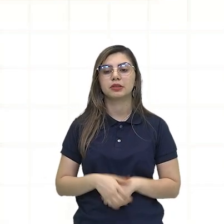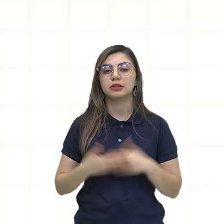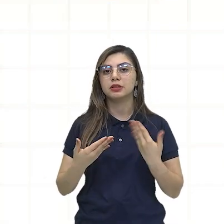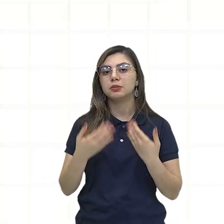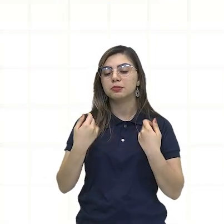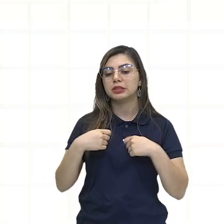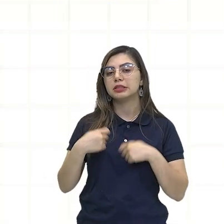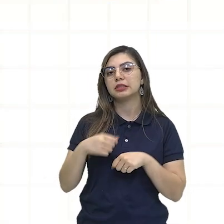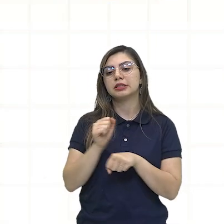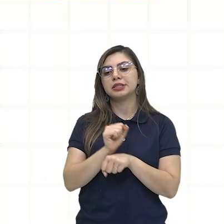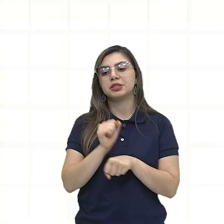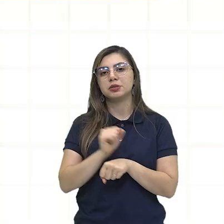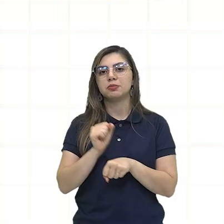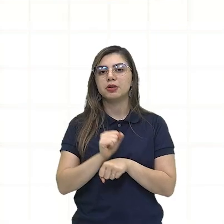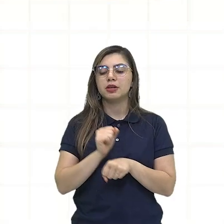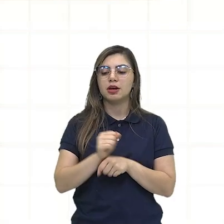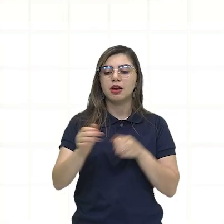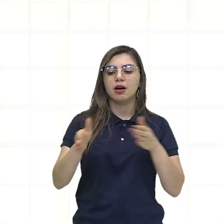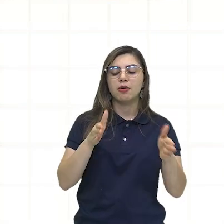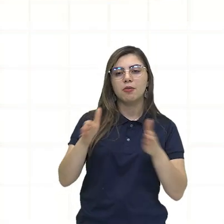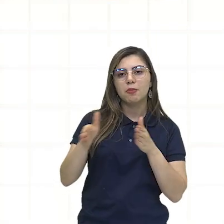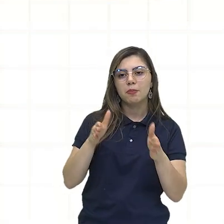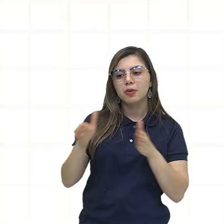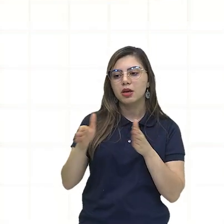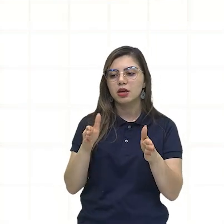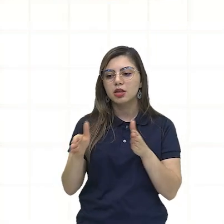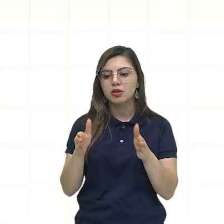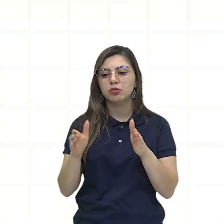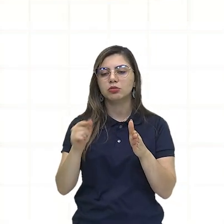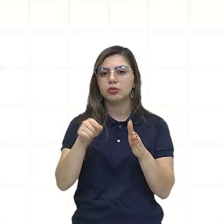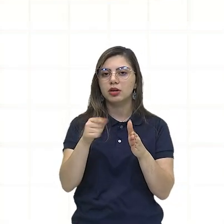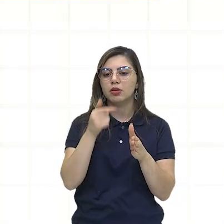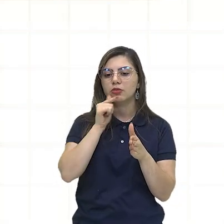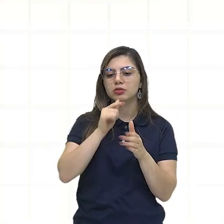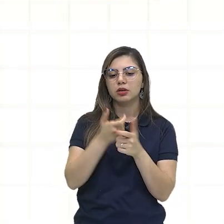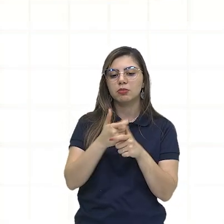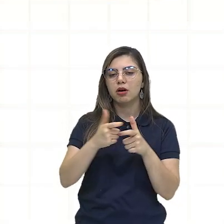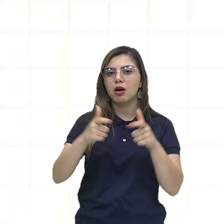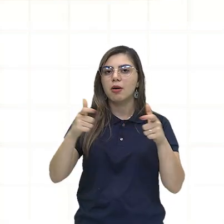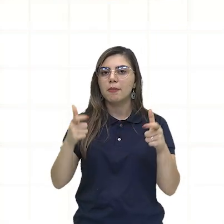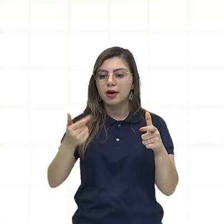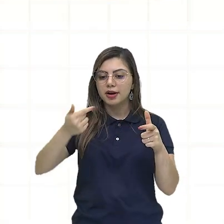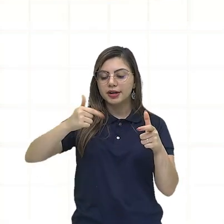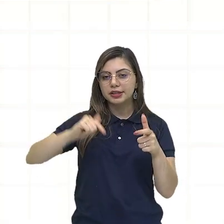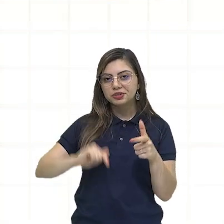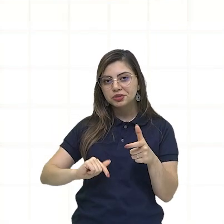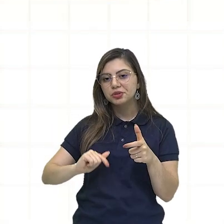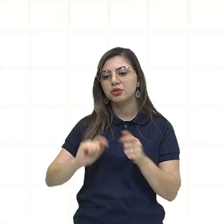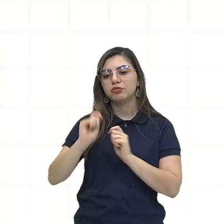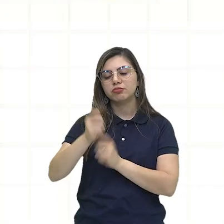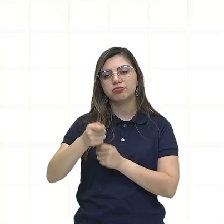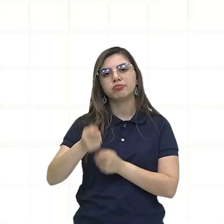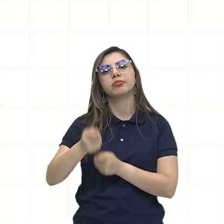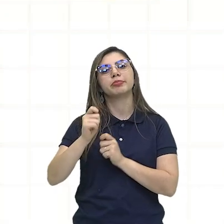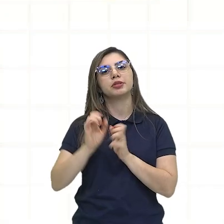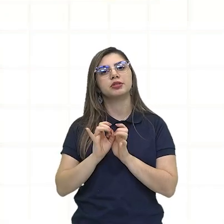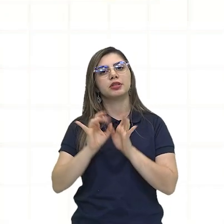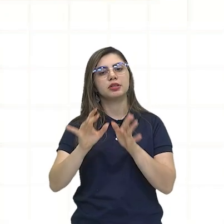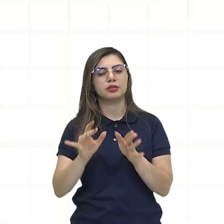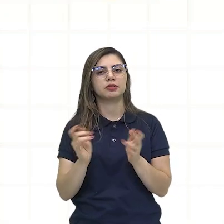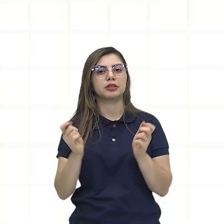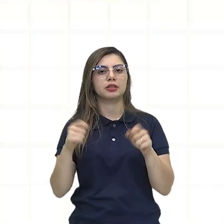melhor peso, com melhor tamanho, para realmente gerar renda e até mesmo poder ser melhor fonte